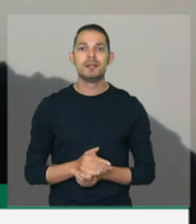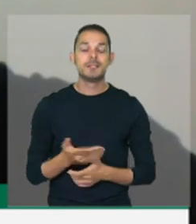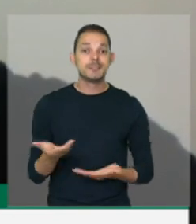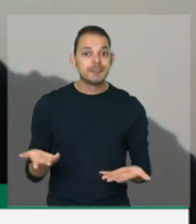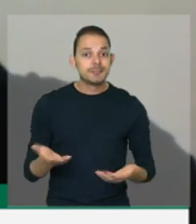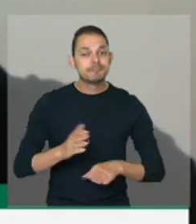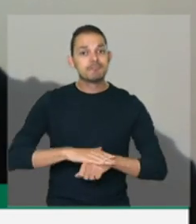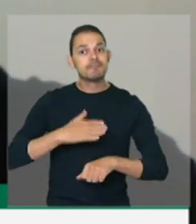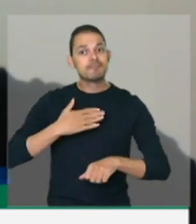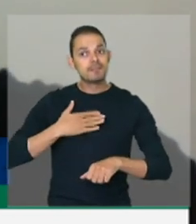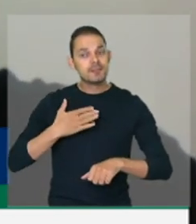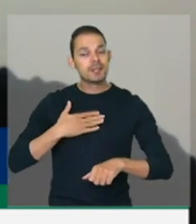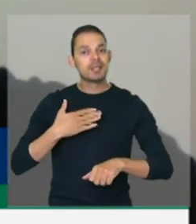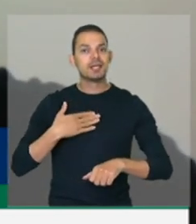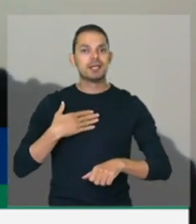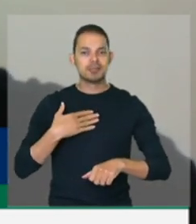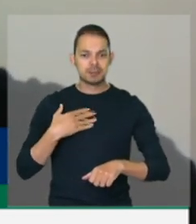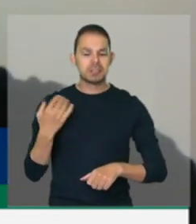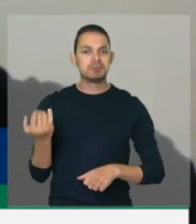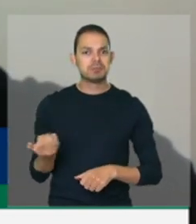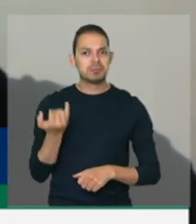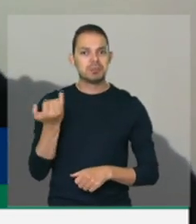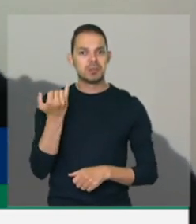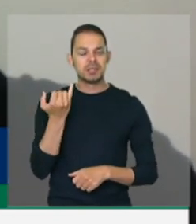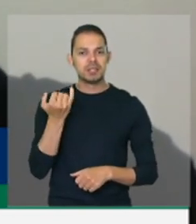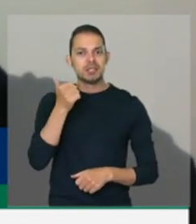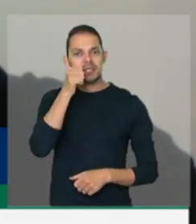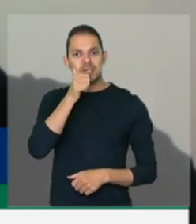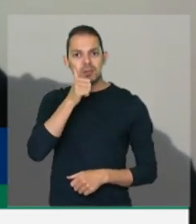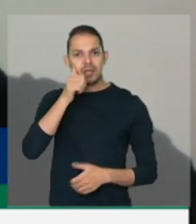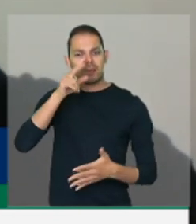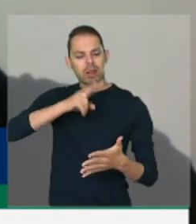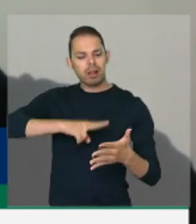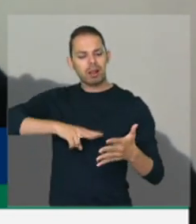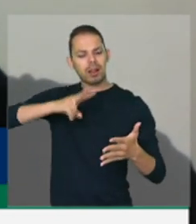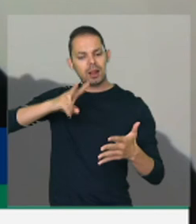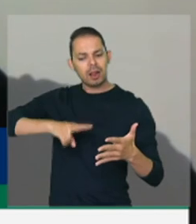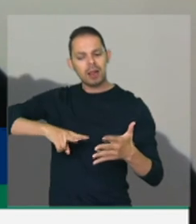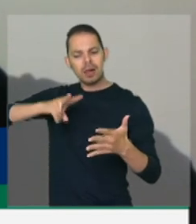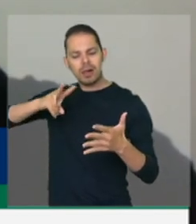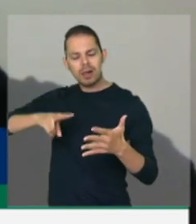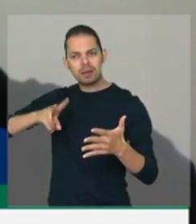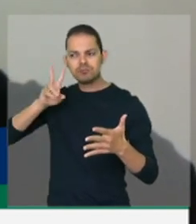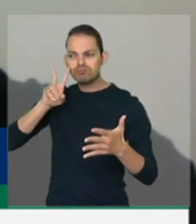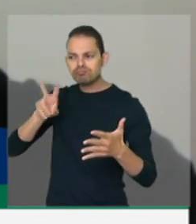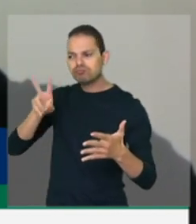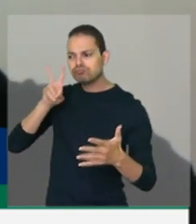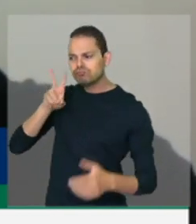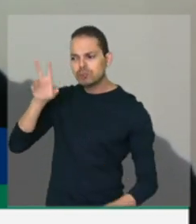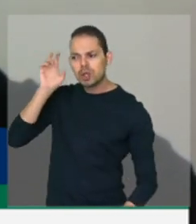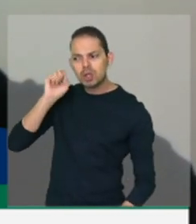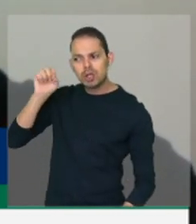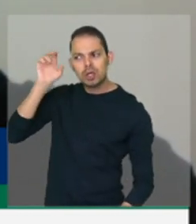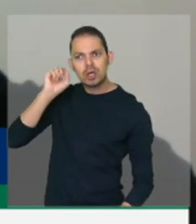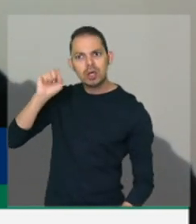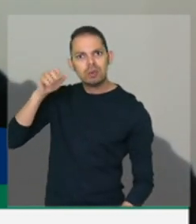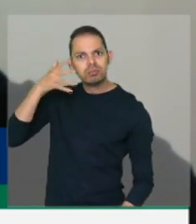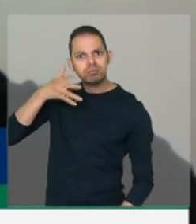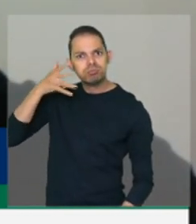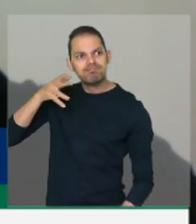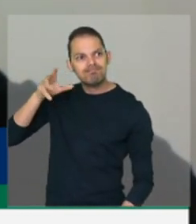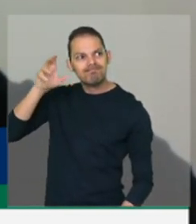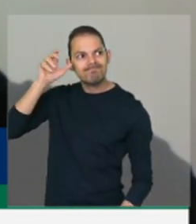dizer que em um ponto foi de grande valia ouvir a relatora, porque ouvir mais uma vez as palavras realmente me colocaram em